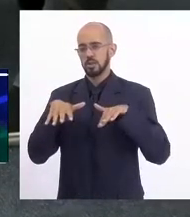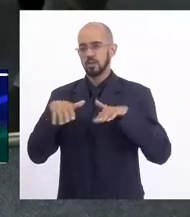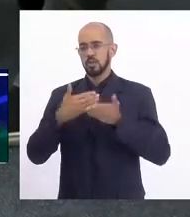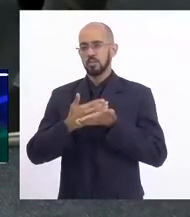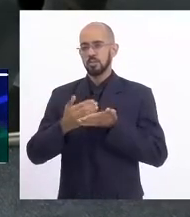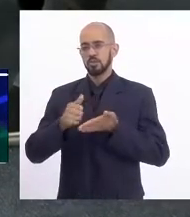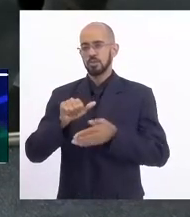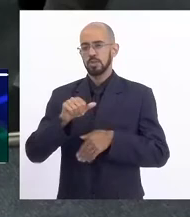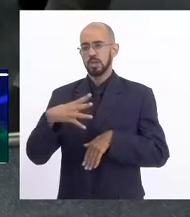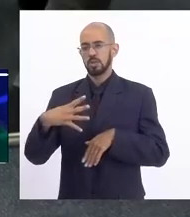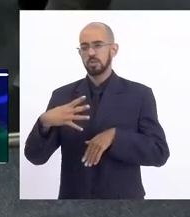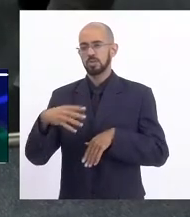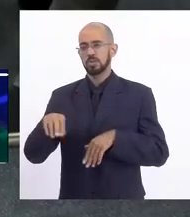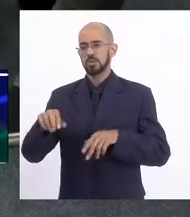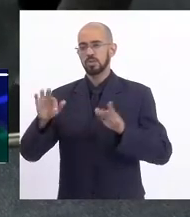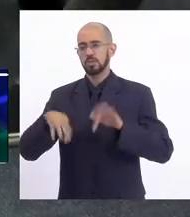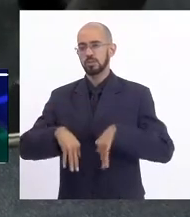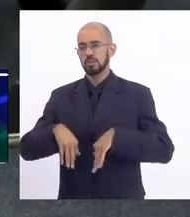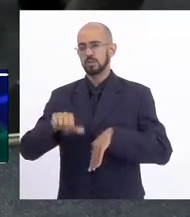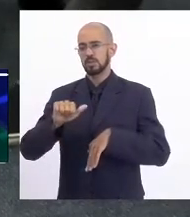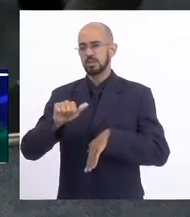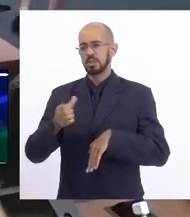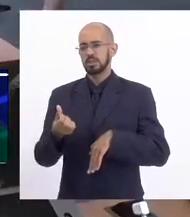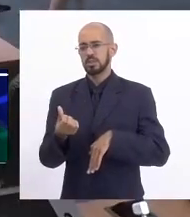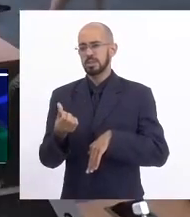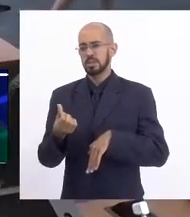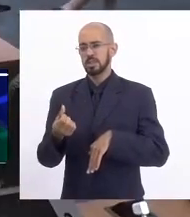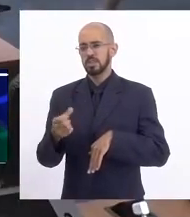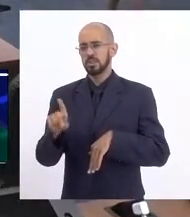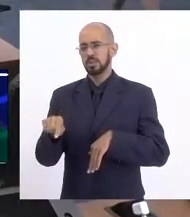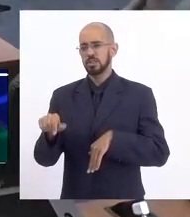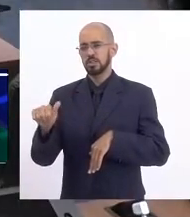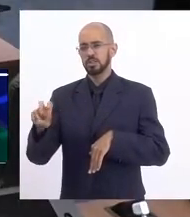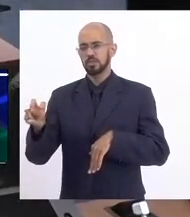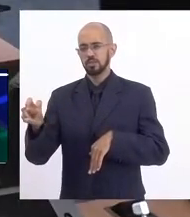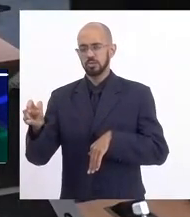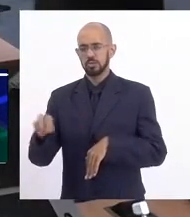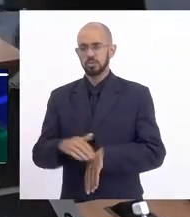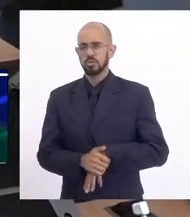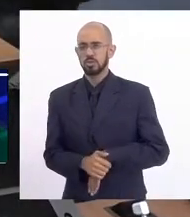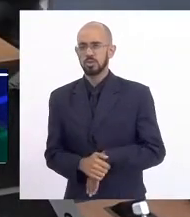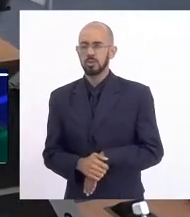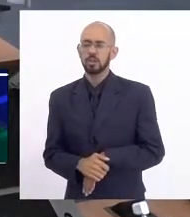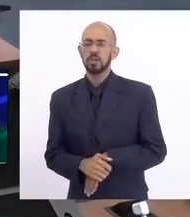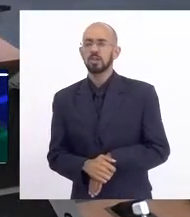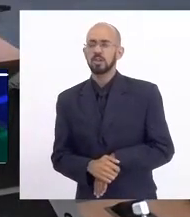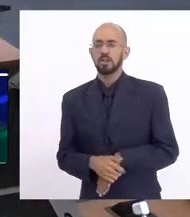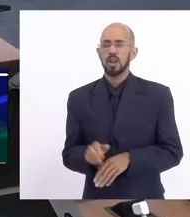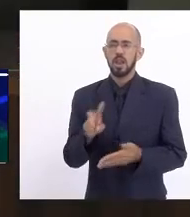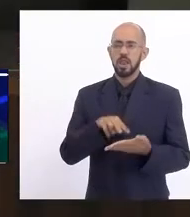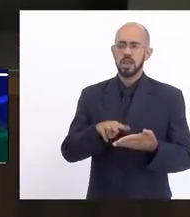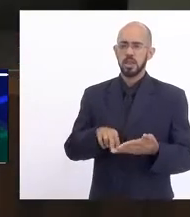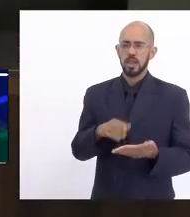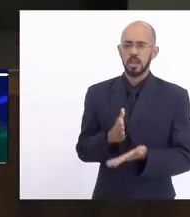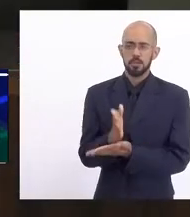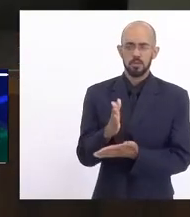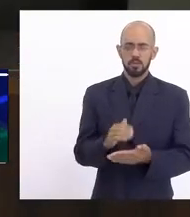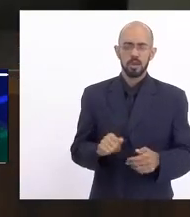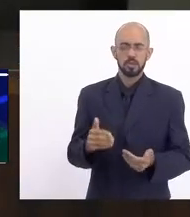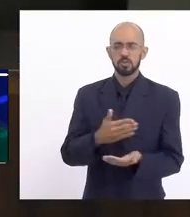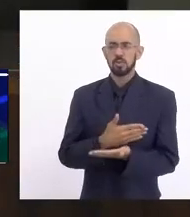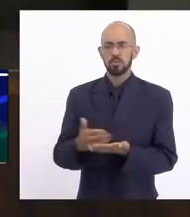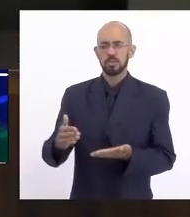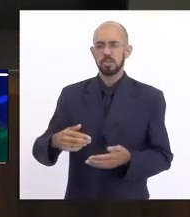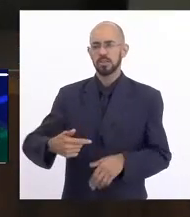encerrou-se às 16 horas e 15 minutos. Lida e aprovada a ata, passa-se a primeira sessão extraordinária do dia